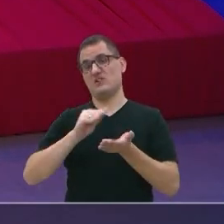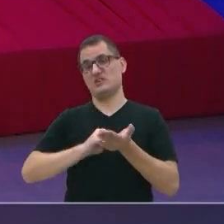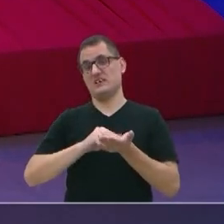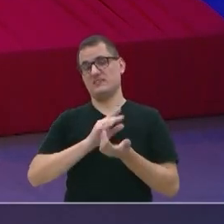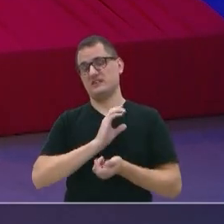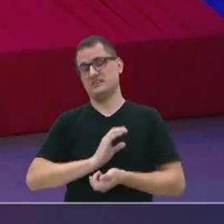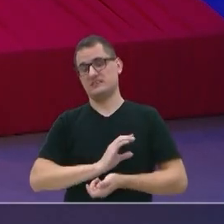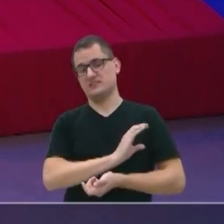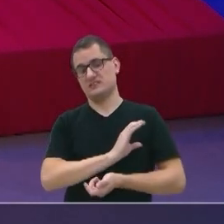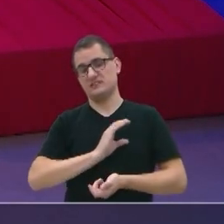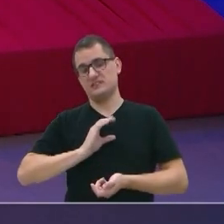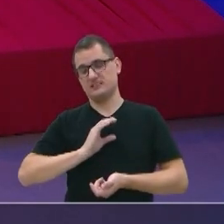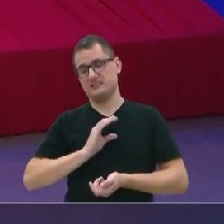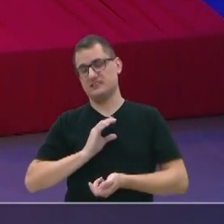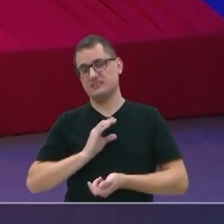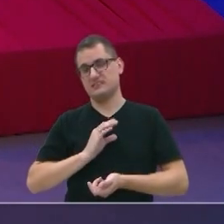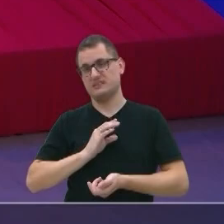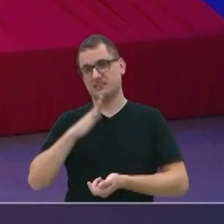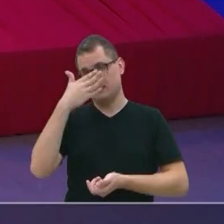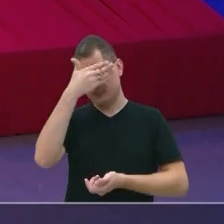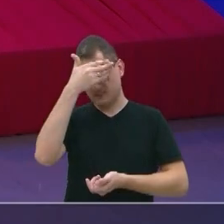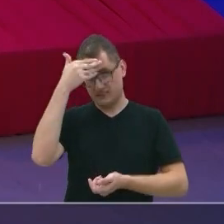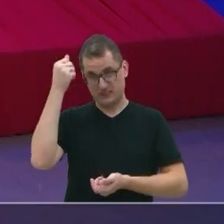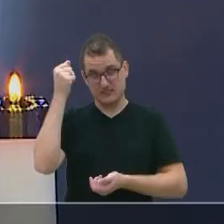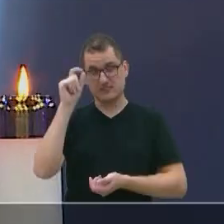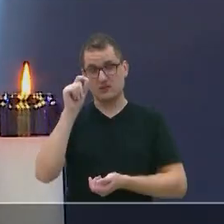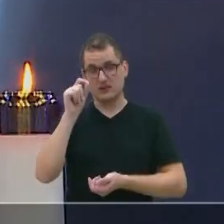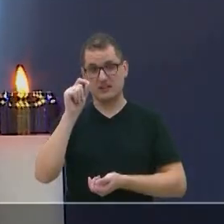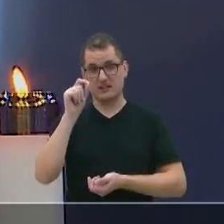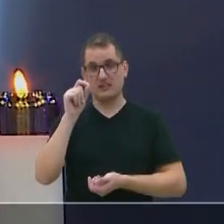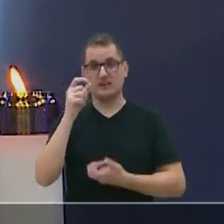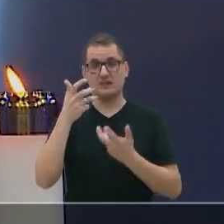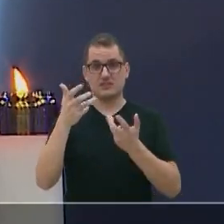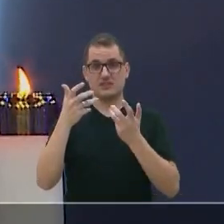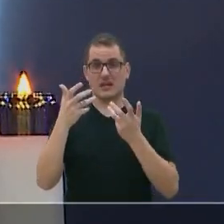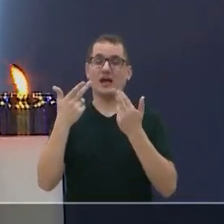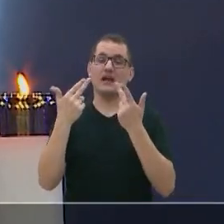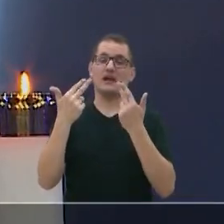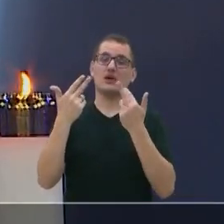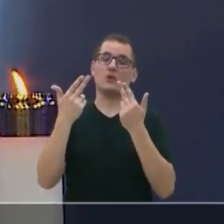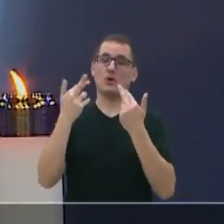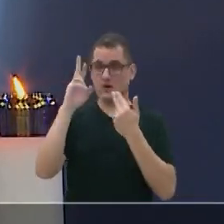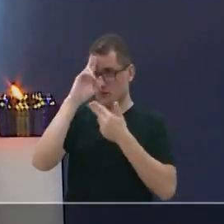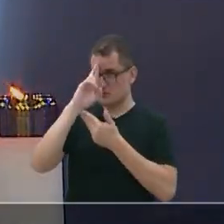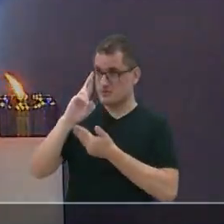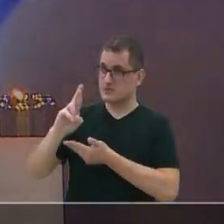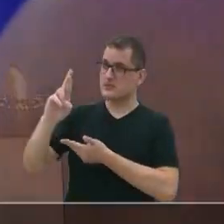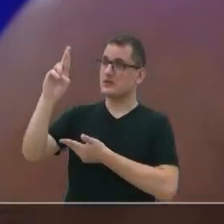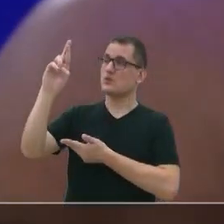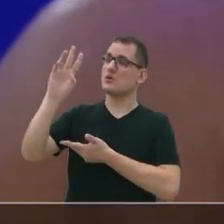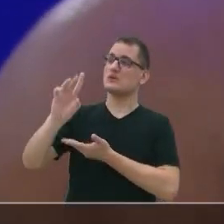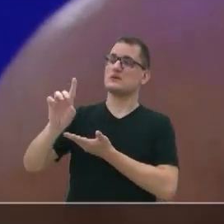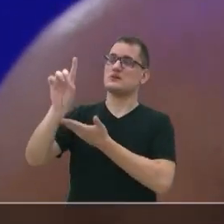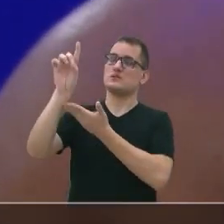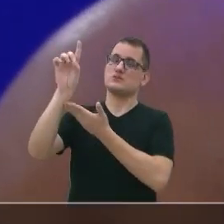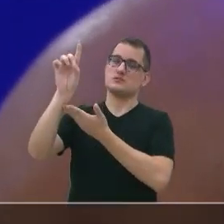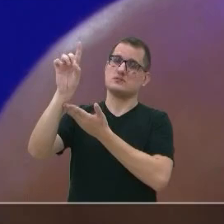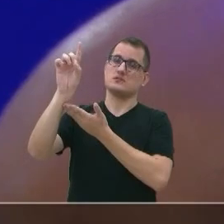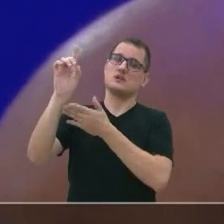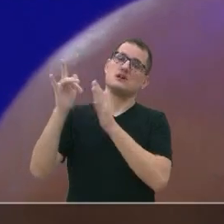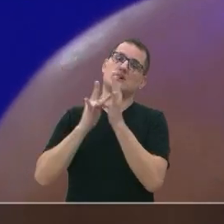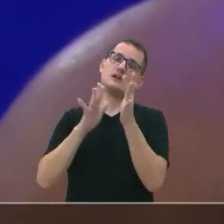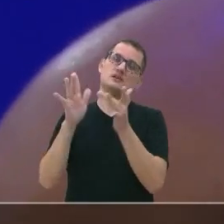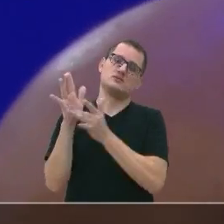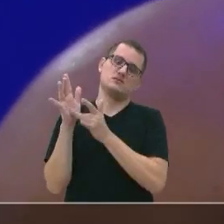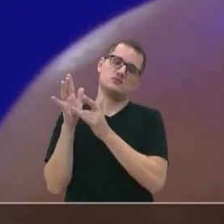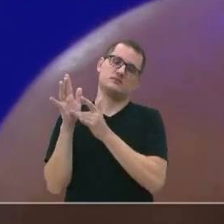se afeiçoar a Ele, ao Senhor, a Cristo.